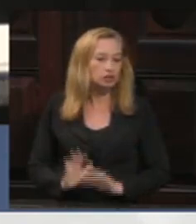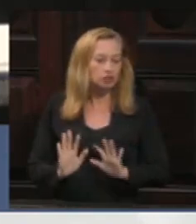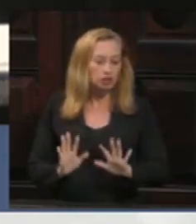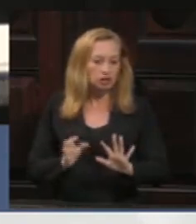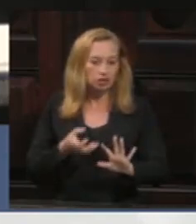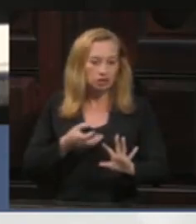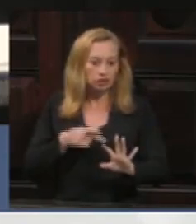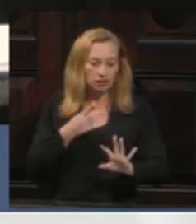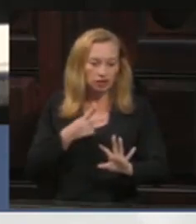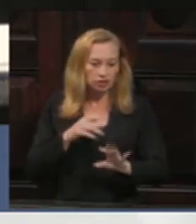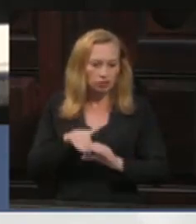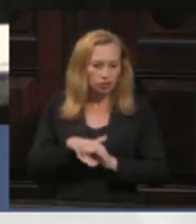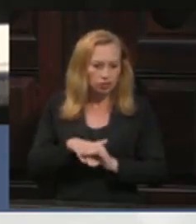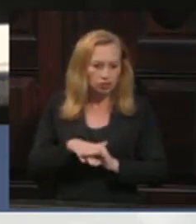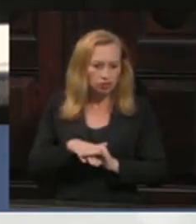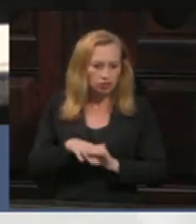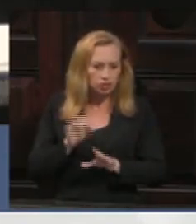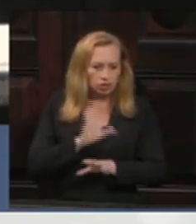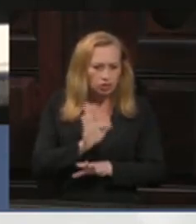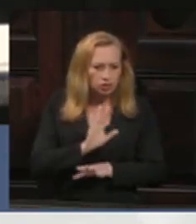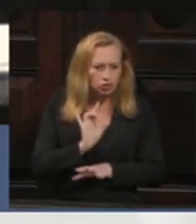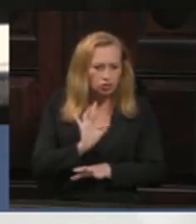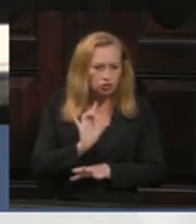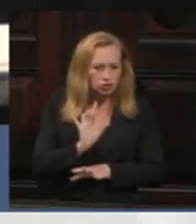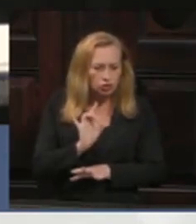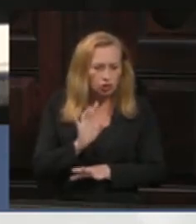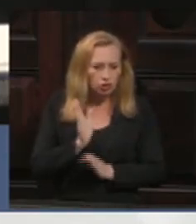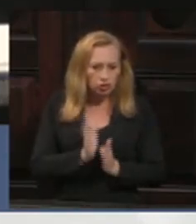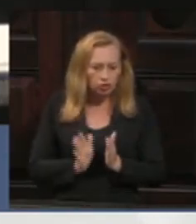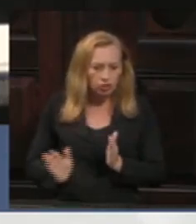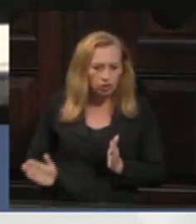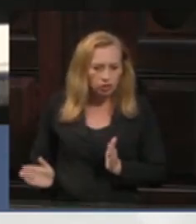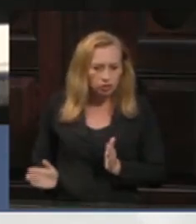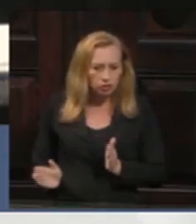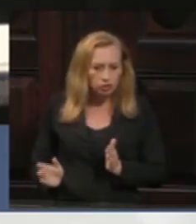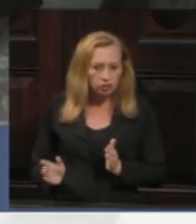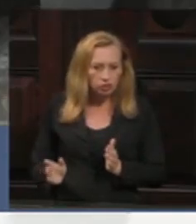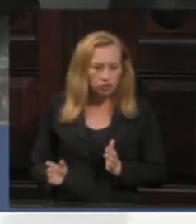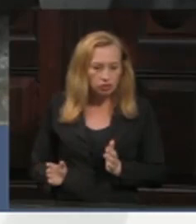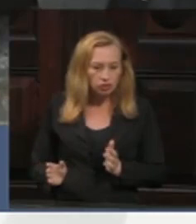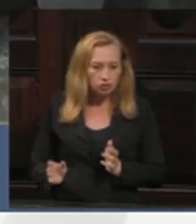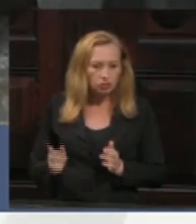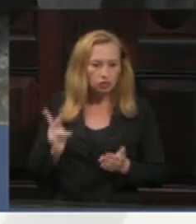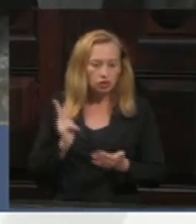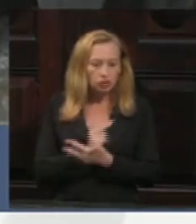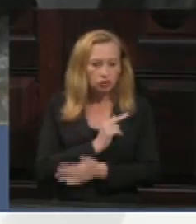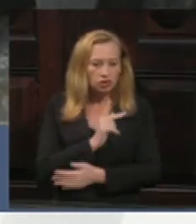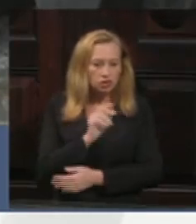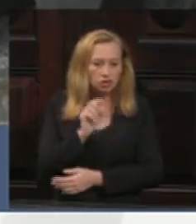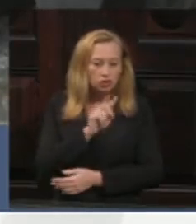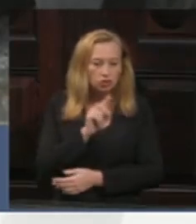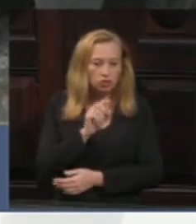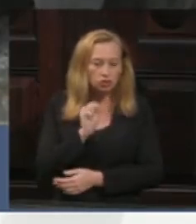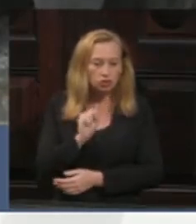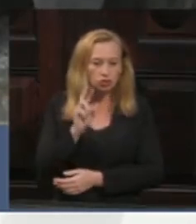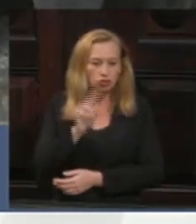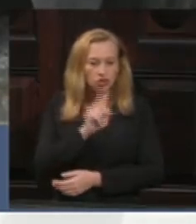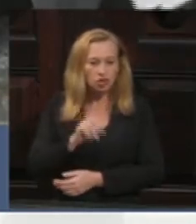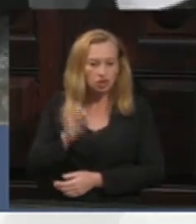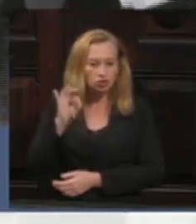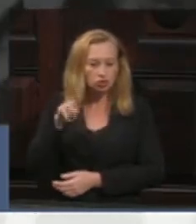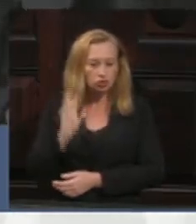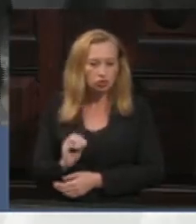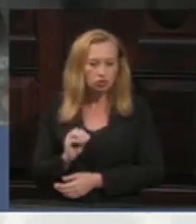declaração de voto? Não, não é declaração de voto, é só uma questão de ordem a respeito do que aconteceu em Suzano. Então, solicitar 1 minuto